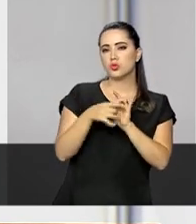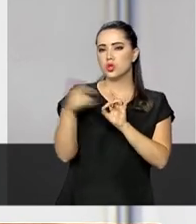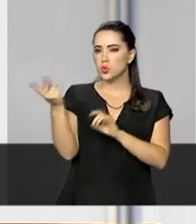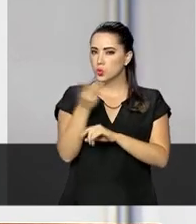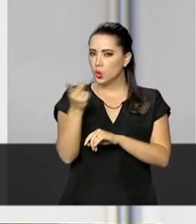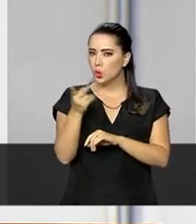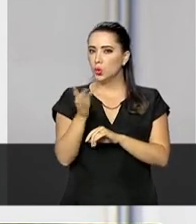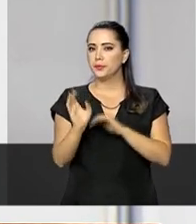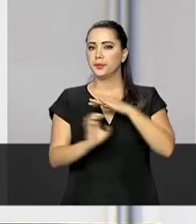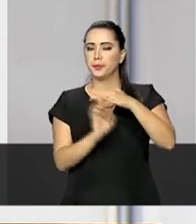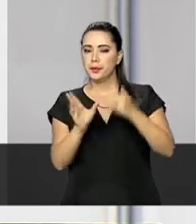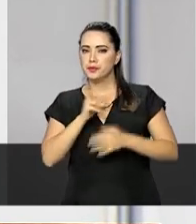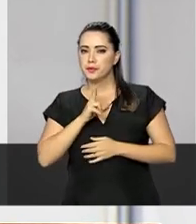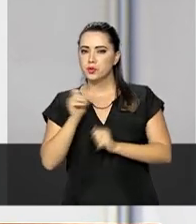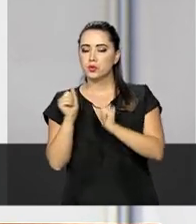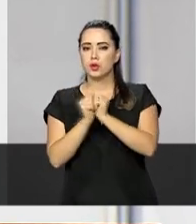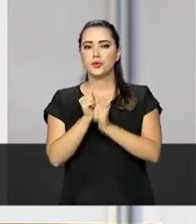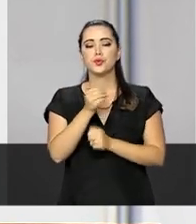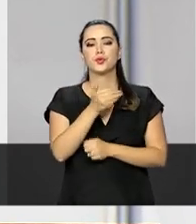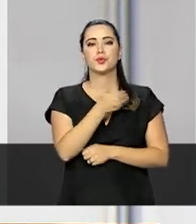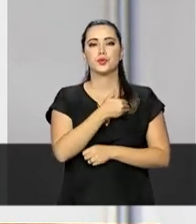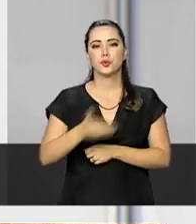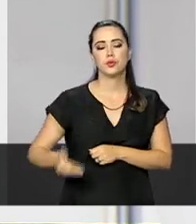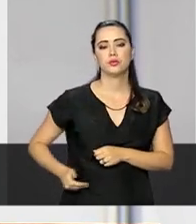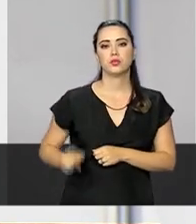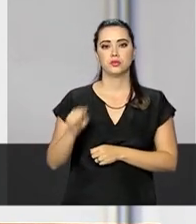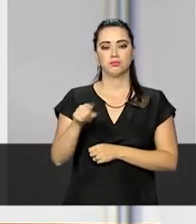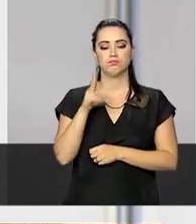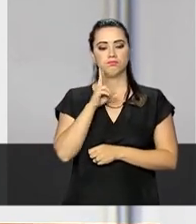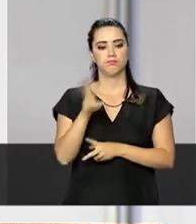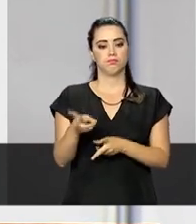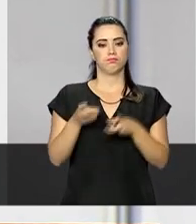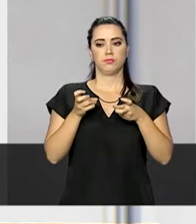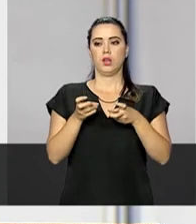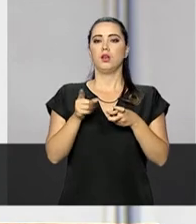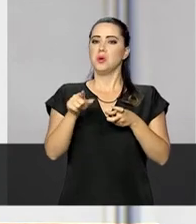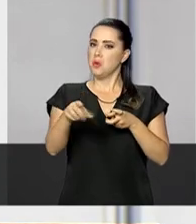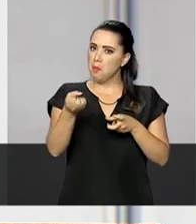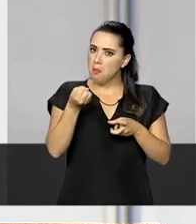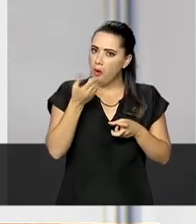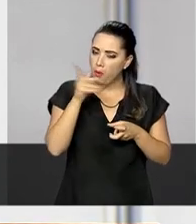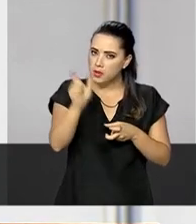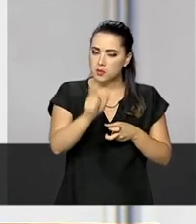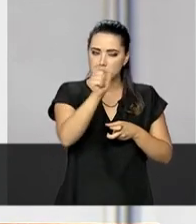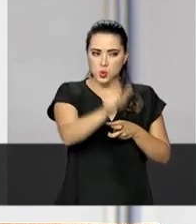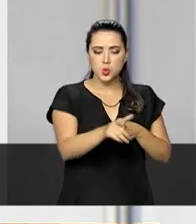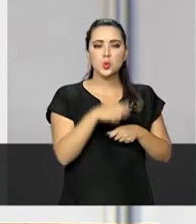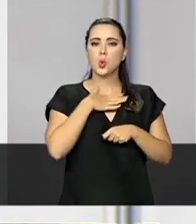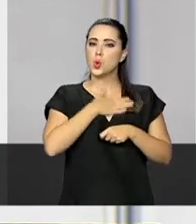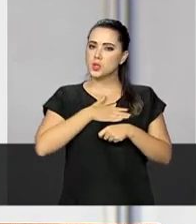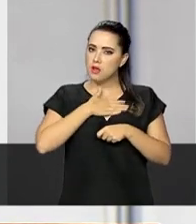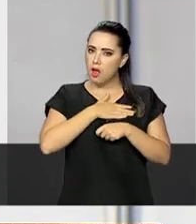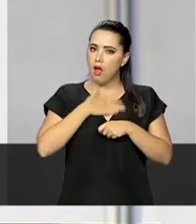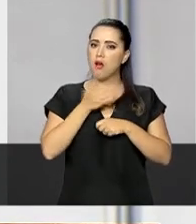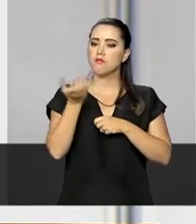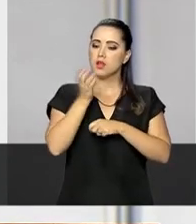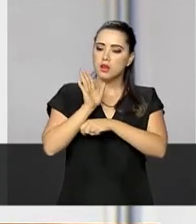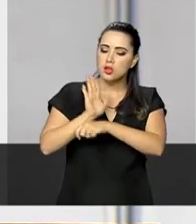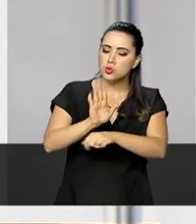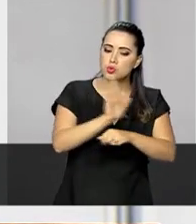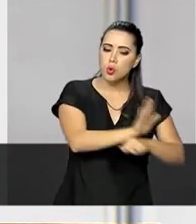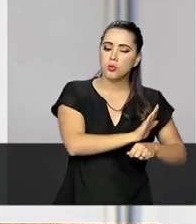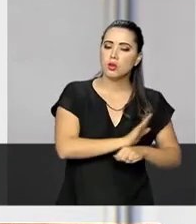extraordinário o entusiasmo né as sugestões às o objetivo de colaborar imediatamente